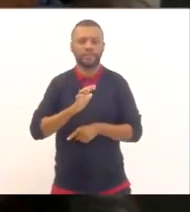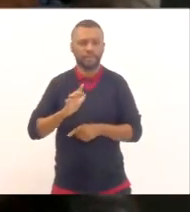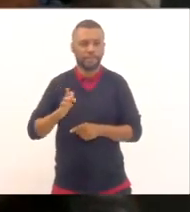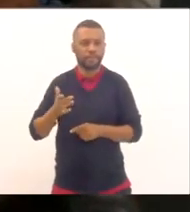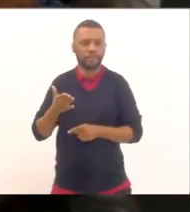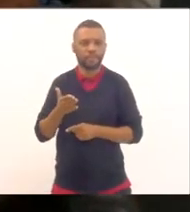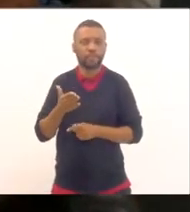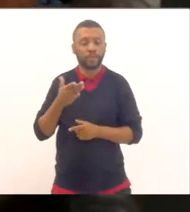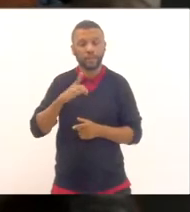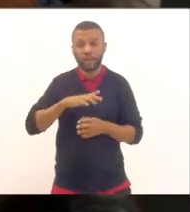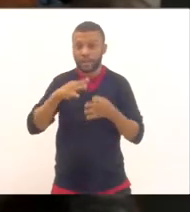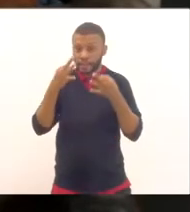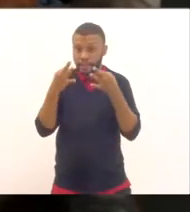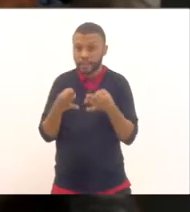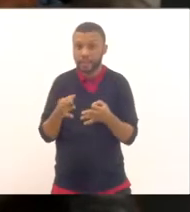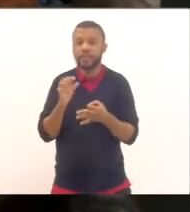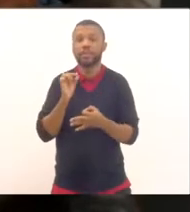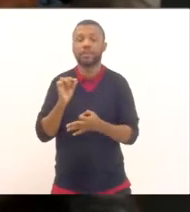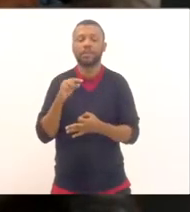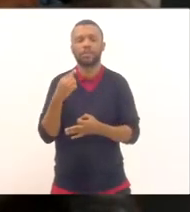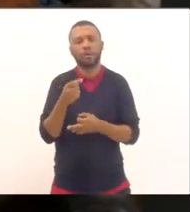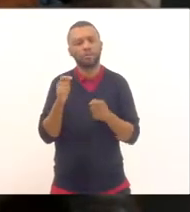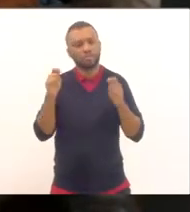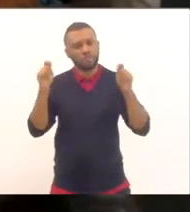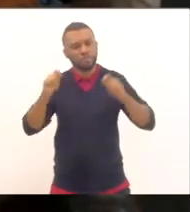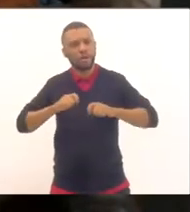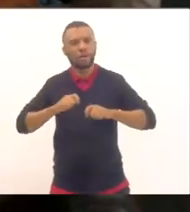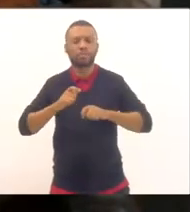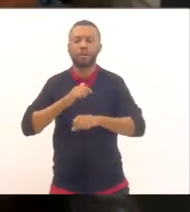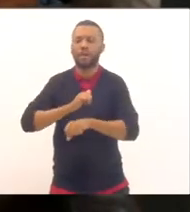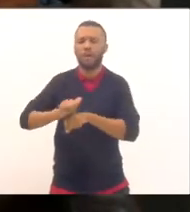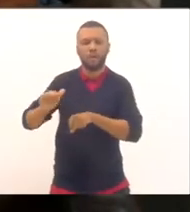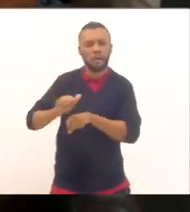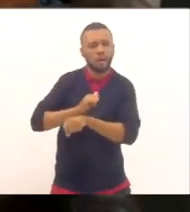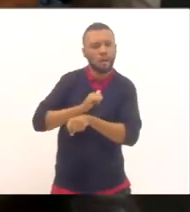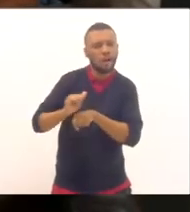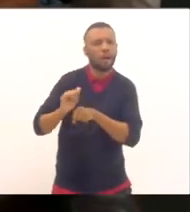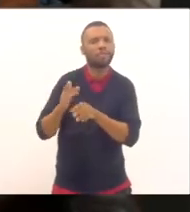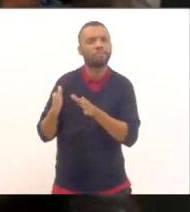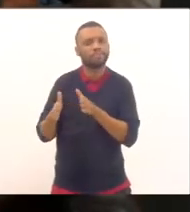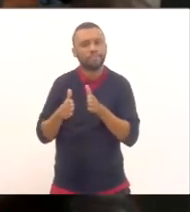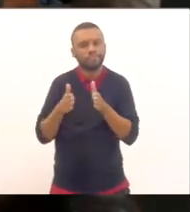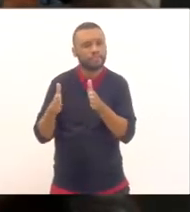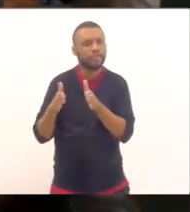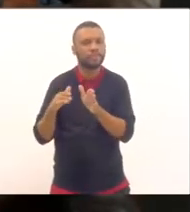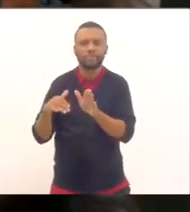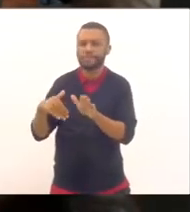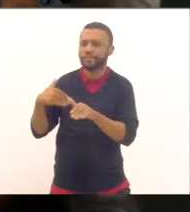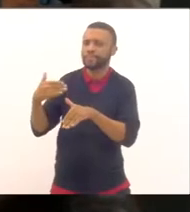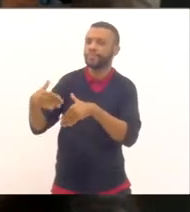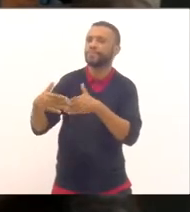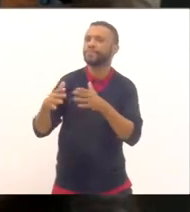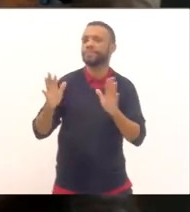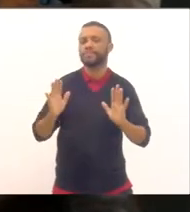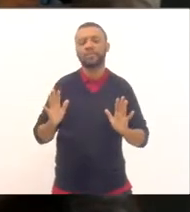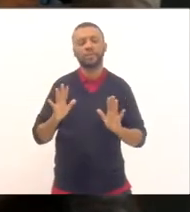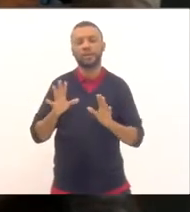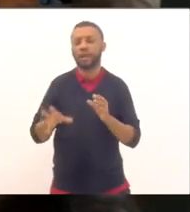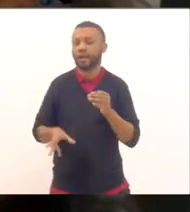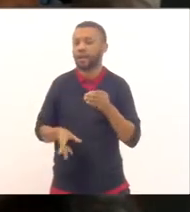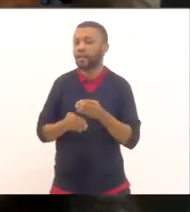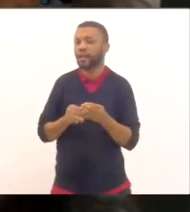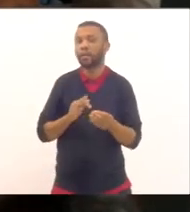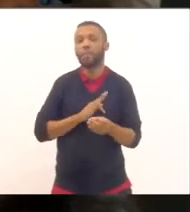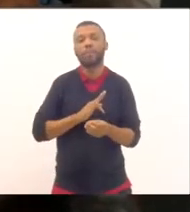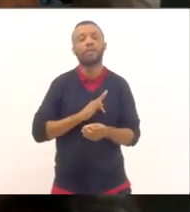eu tenho certeza que a gente pode traçar um novo rumo essa Força Tarefa agregando a polícia militar